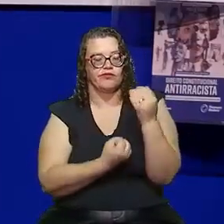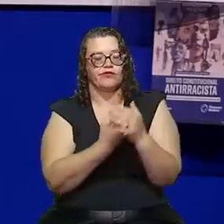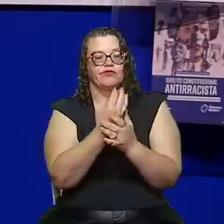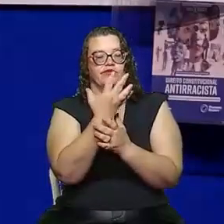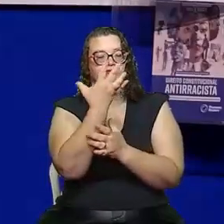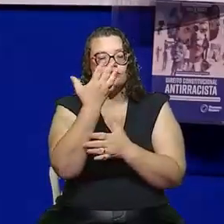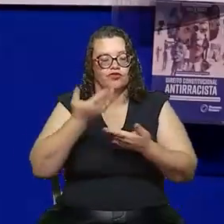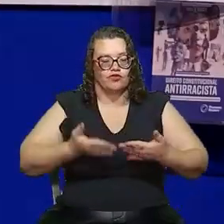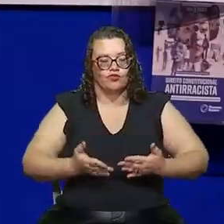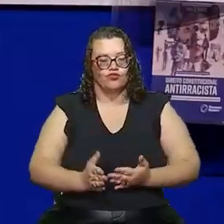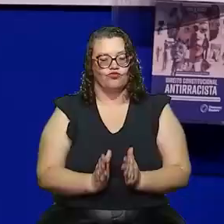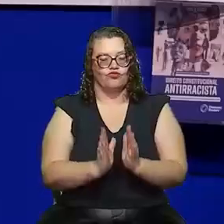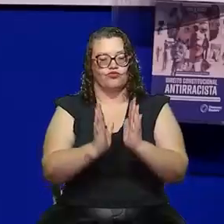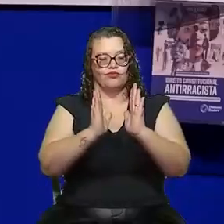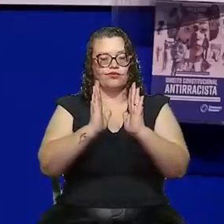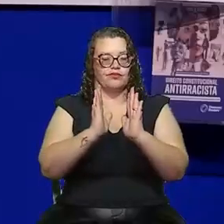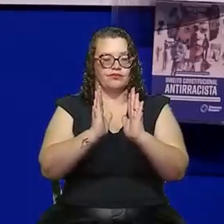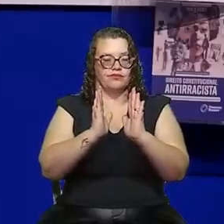Uau.